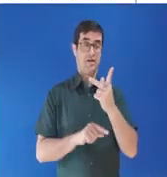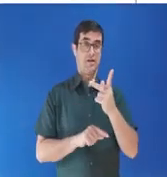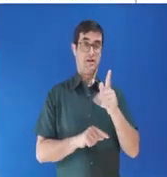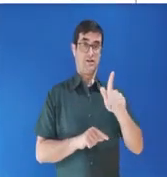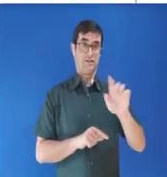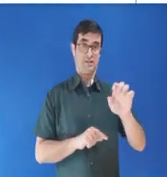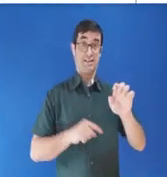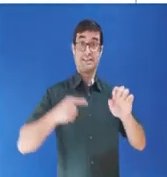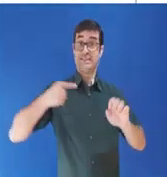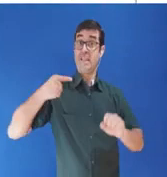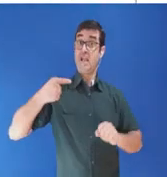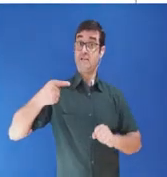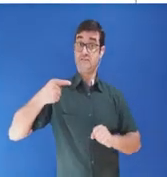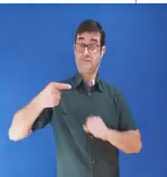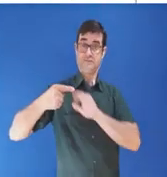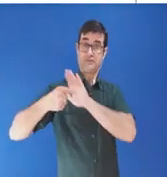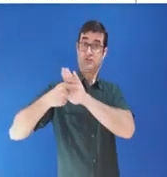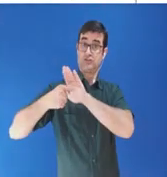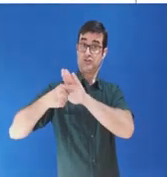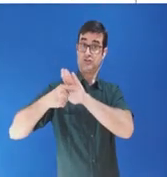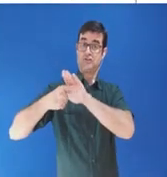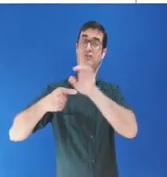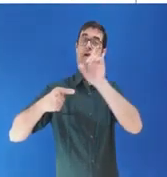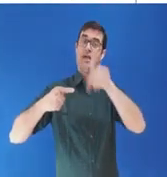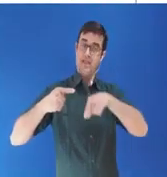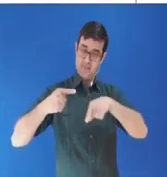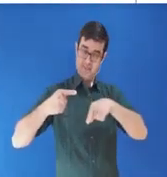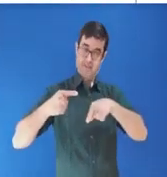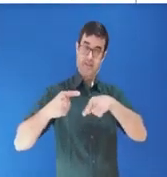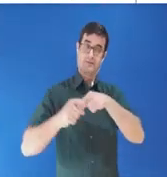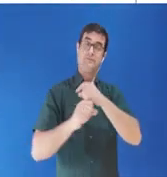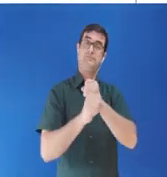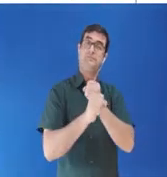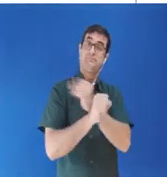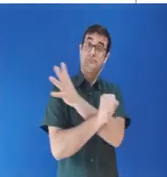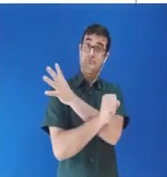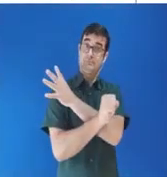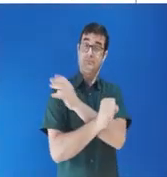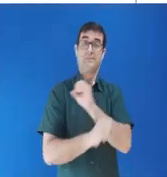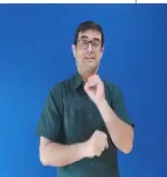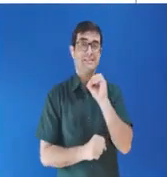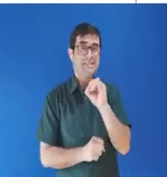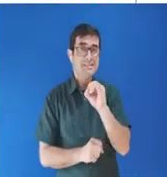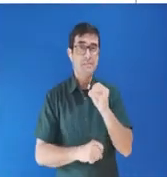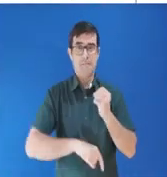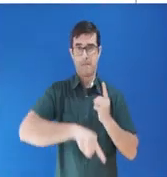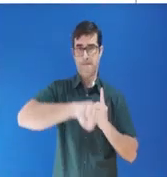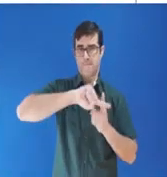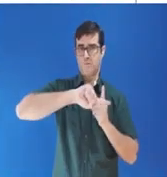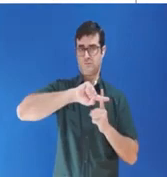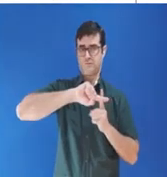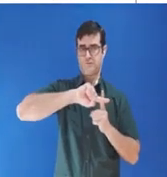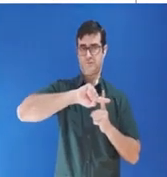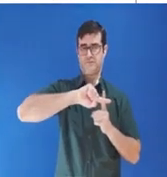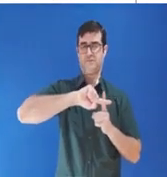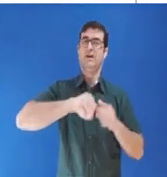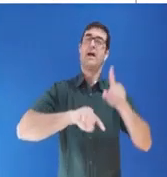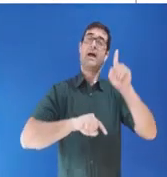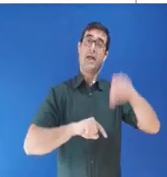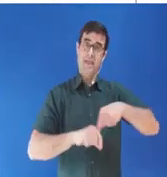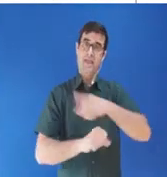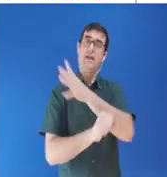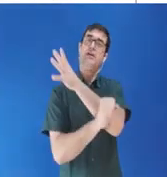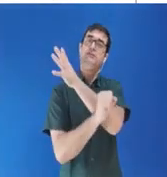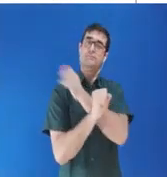isso quer dizer que o processo é exotérmico. Quando eu tenho um ΔH positivo, eu tenho um